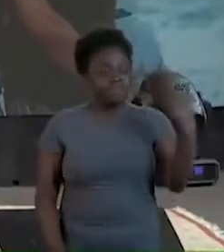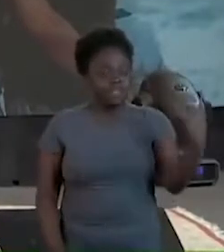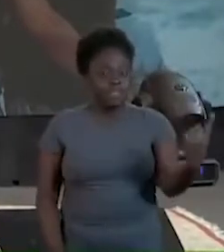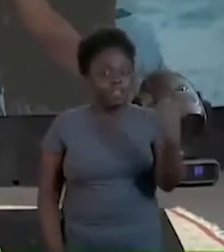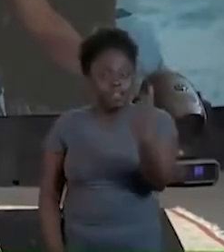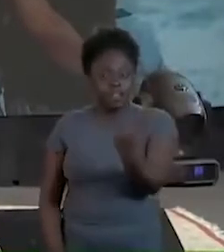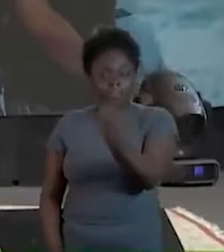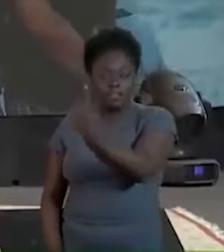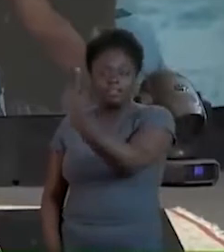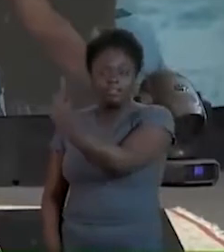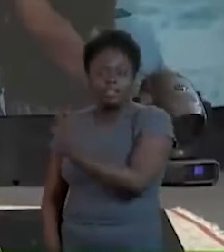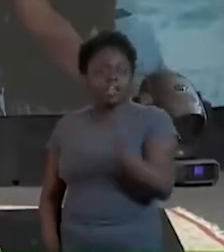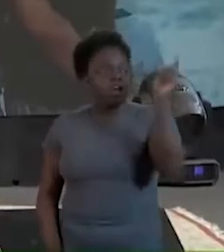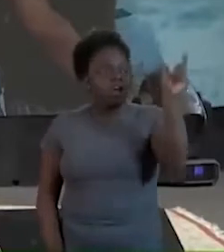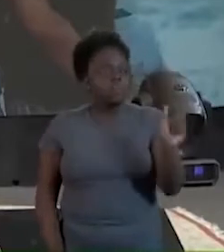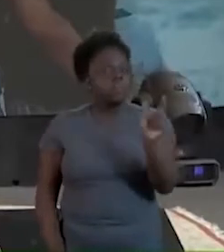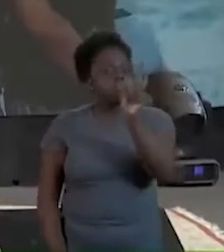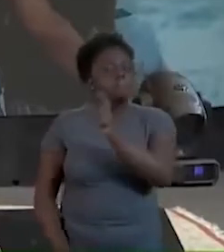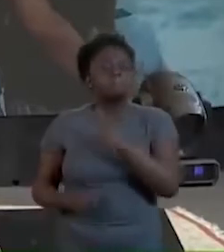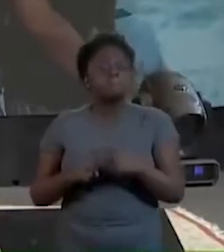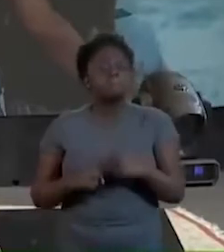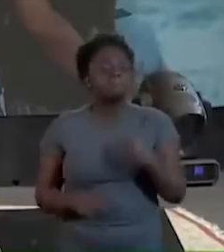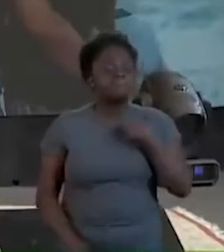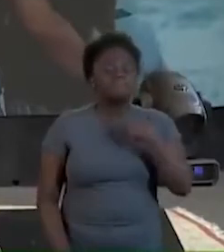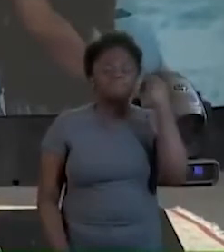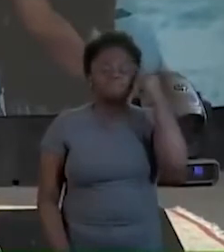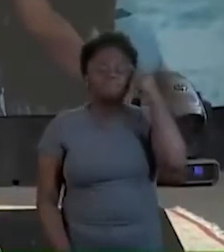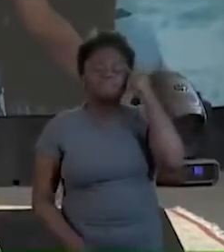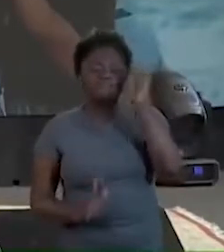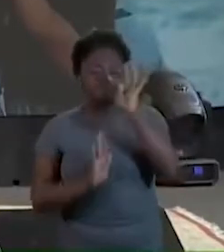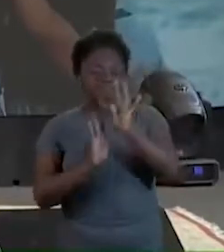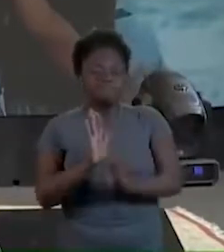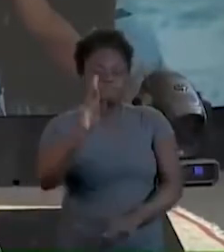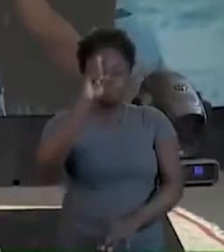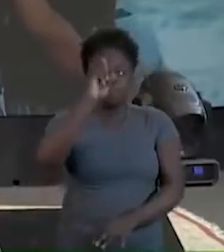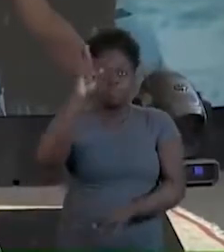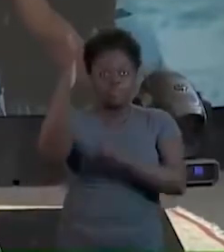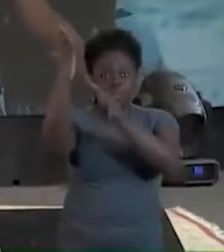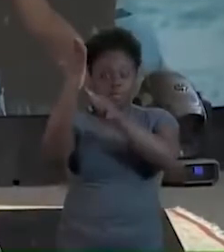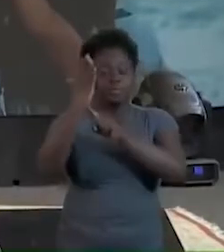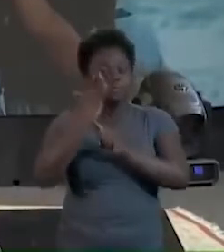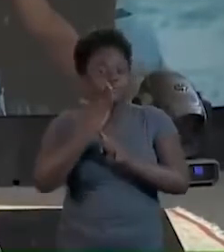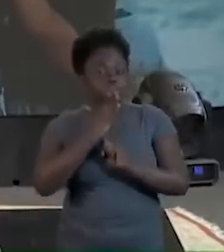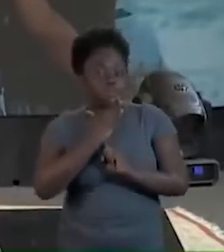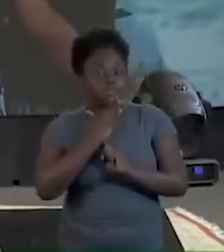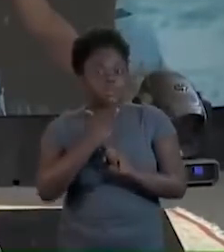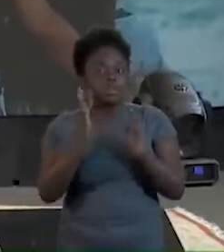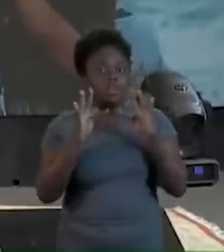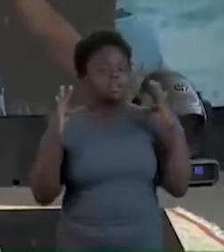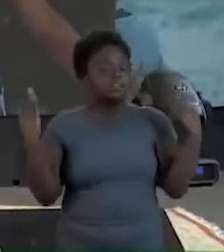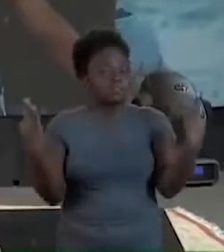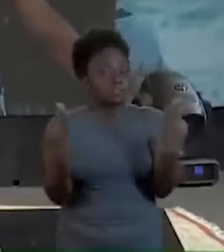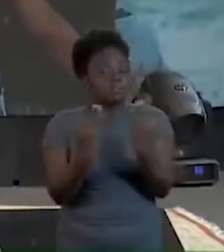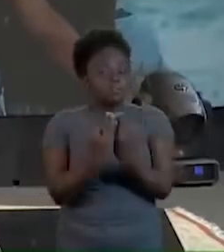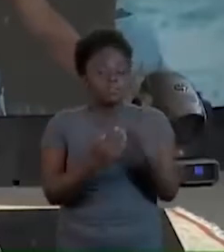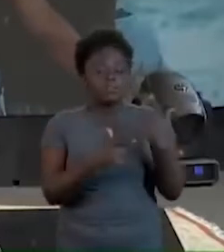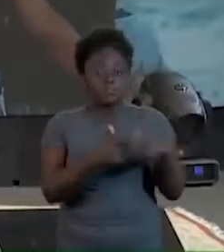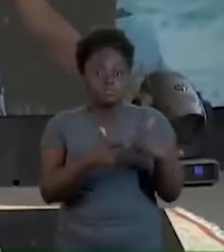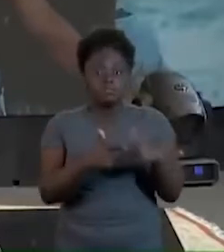desse aqui, porque enquanto eu meditava nesse texto, o Senhor me mostrou que as famílias estão em